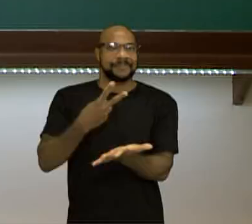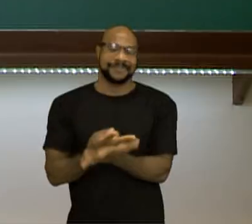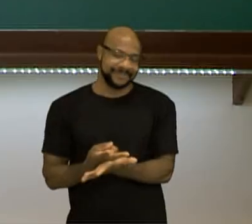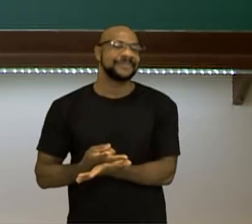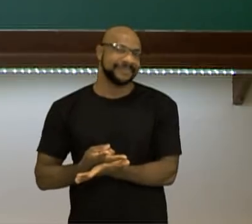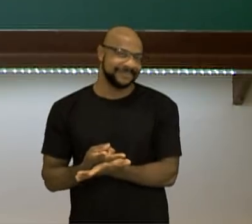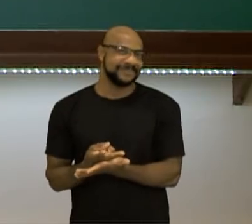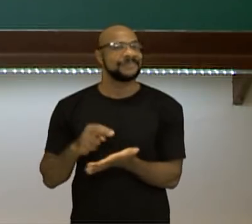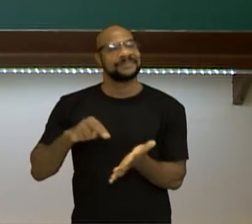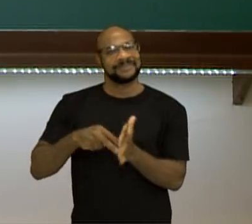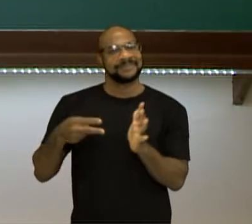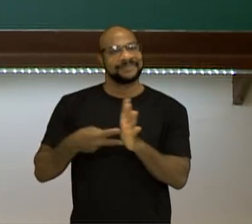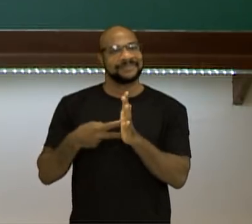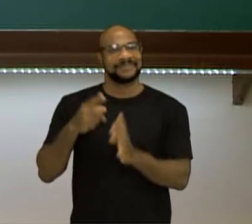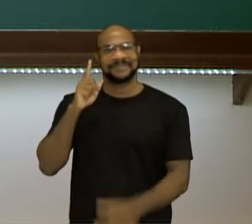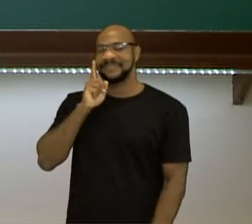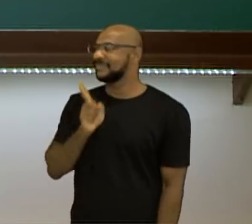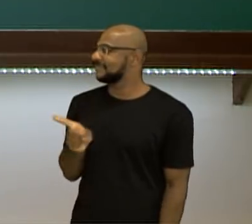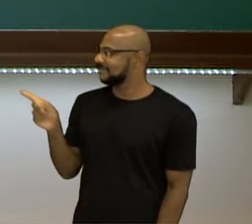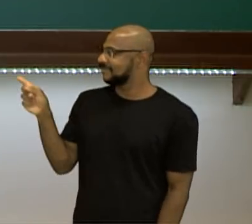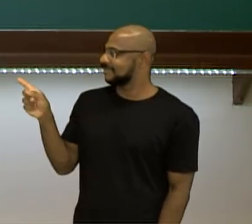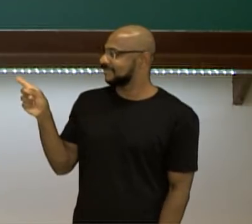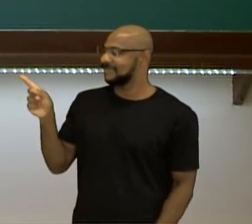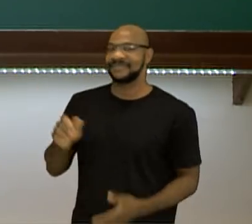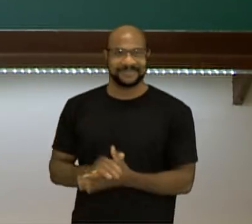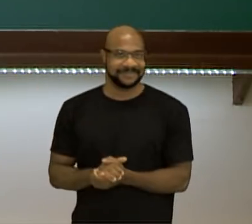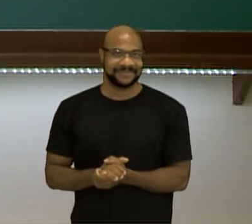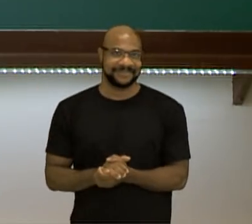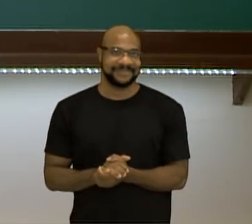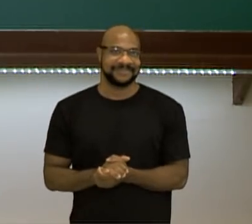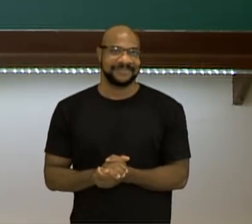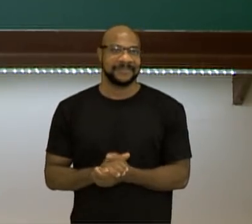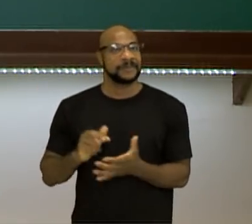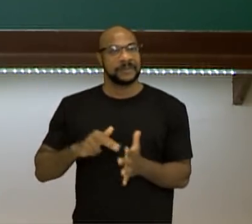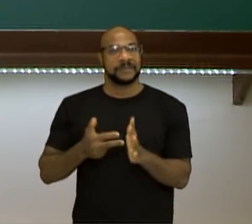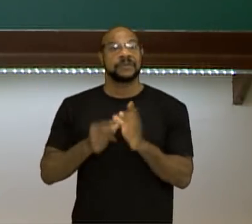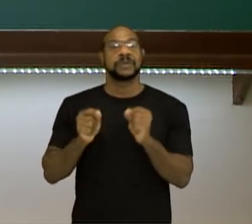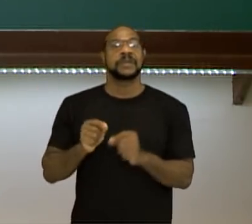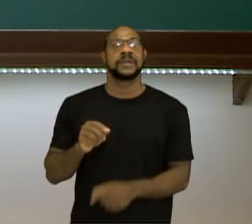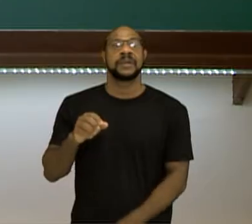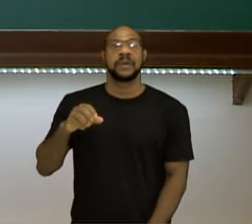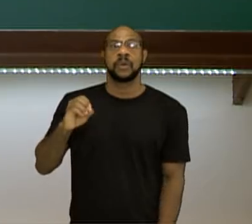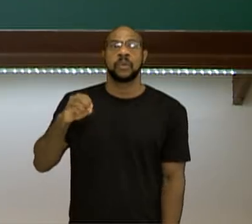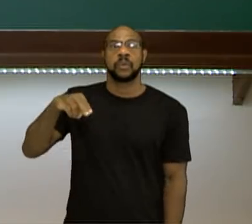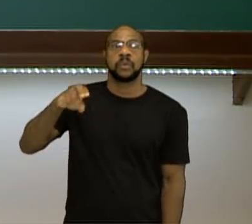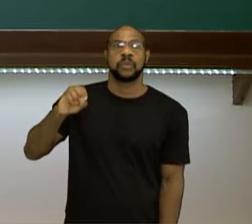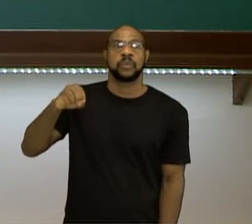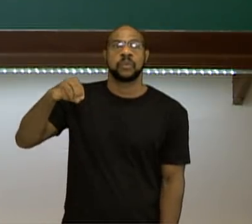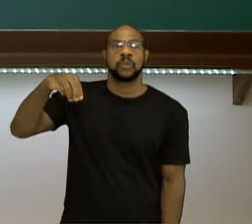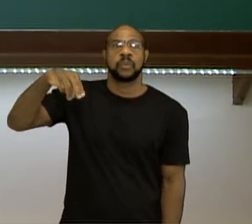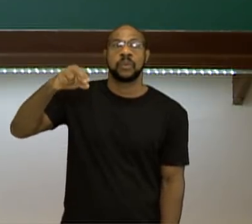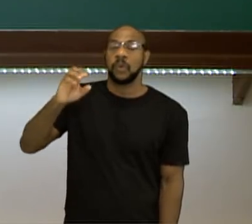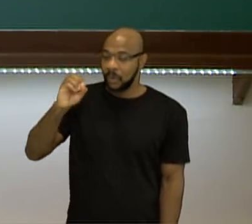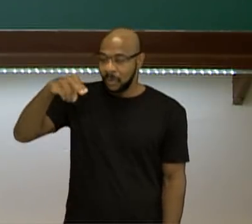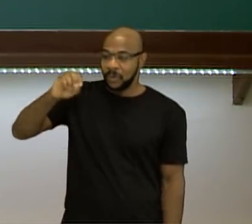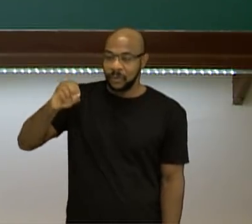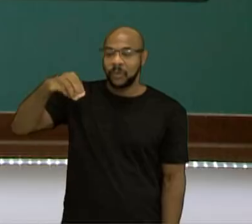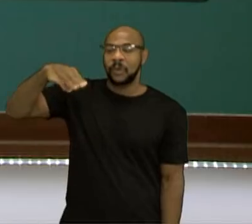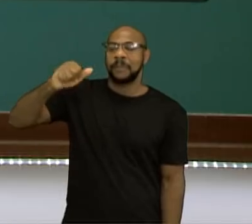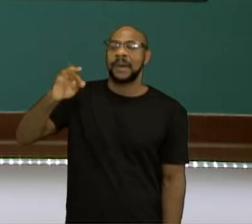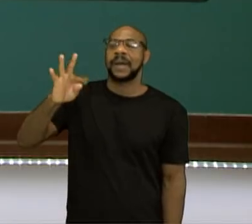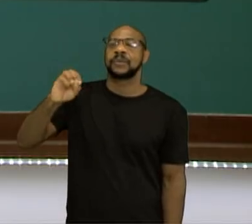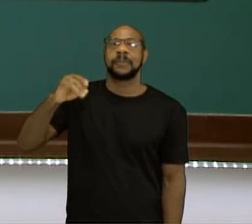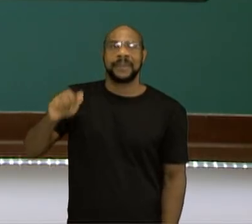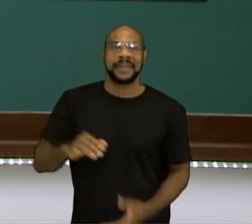tombo, né? Então, aparece numa onomatopeia. Aqui, bam, né? Que será que é isso? Uma